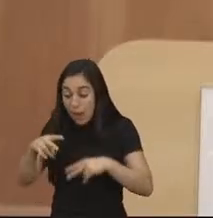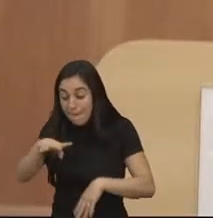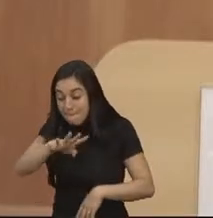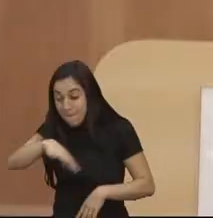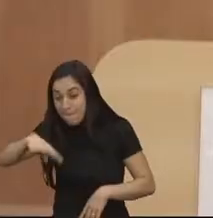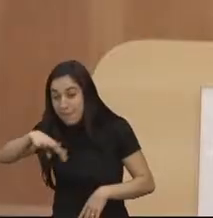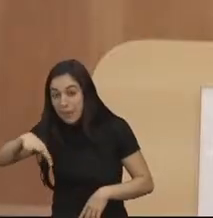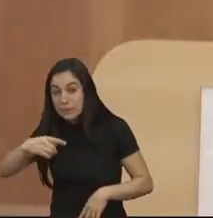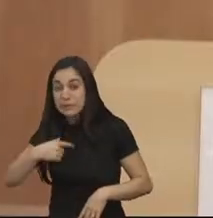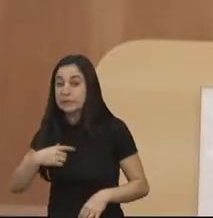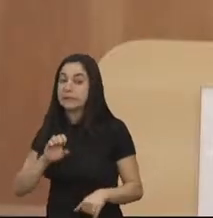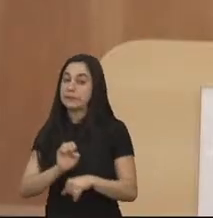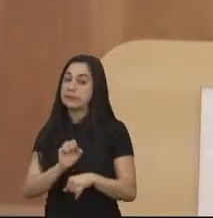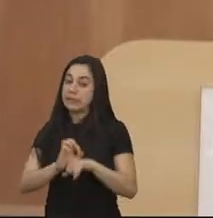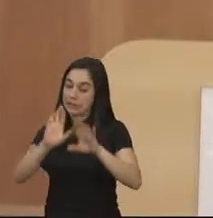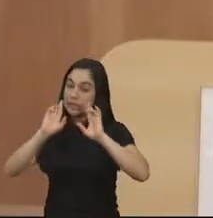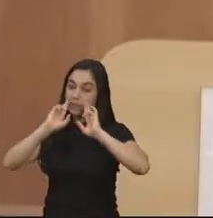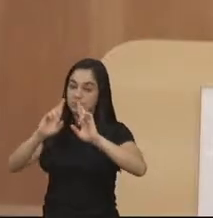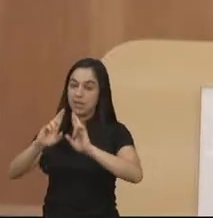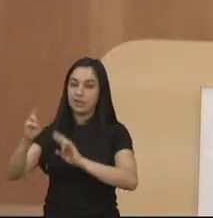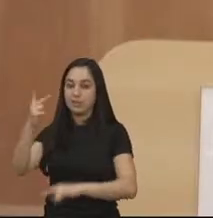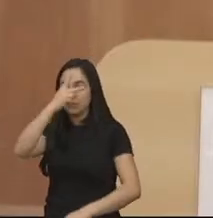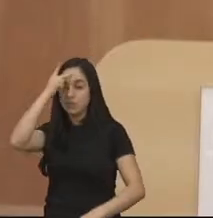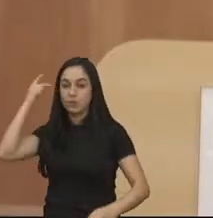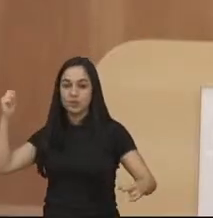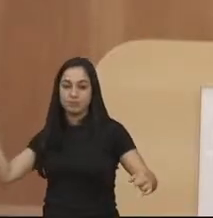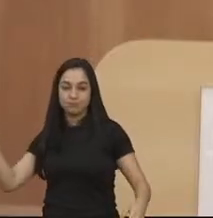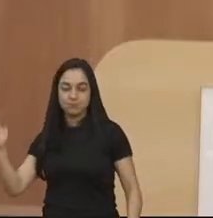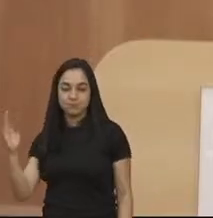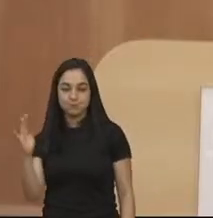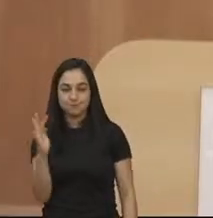não compreendem isso. Muitos acham que